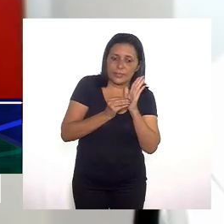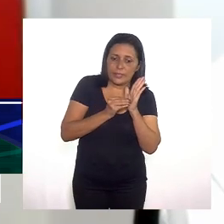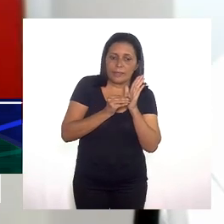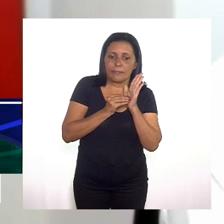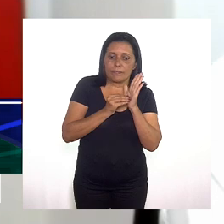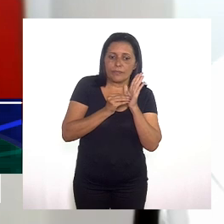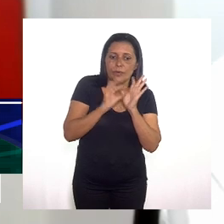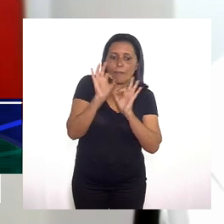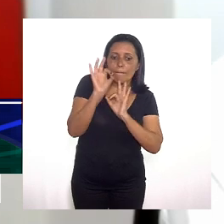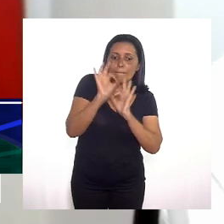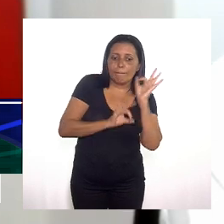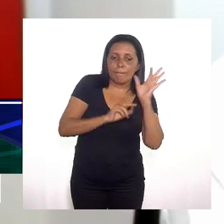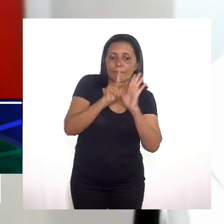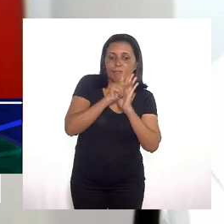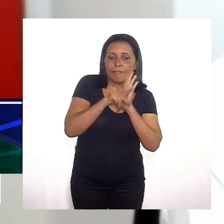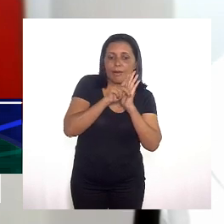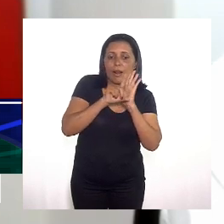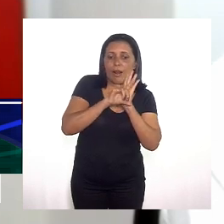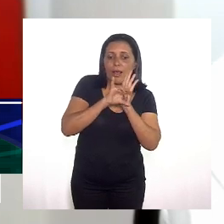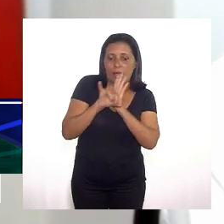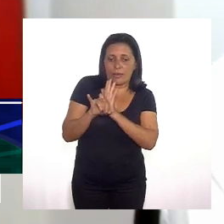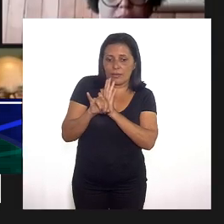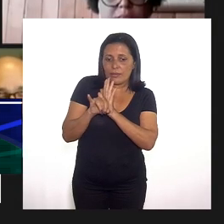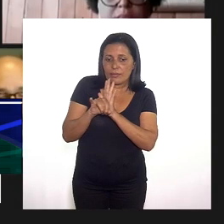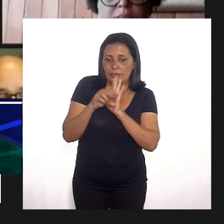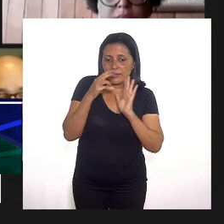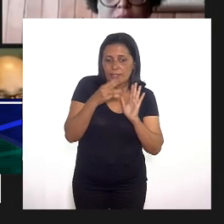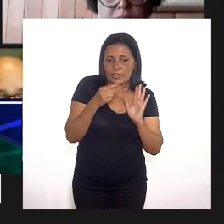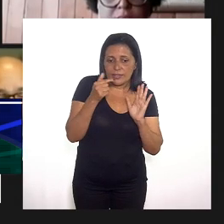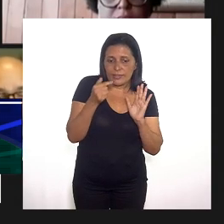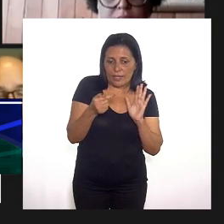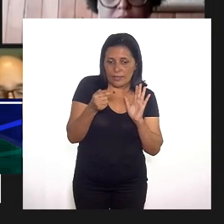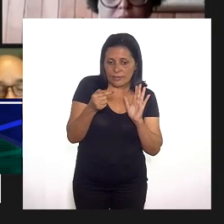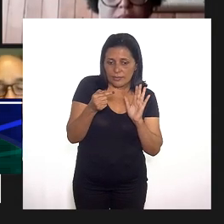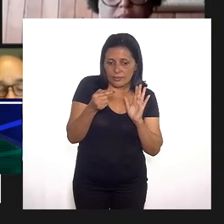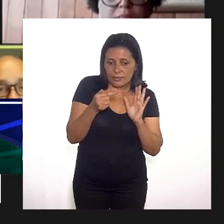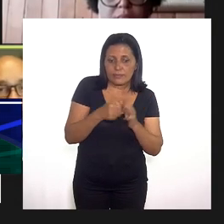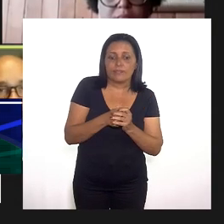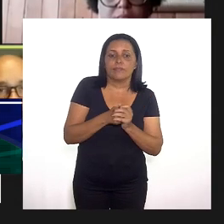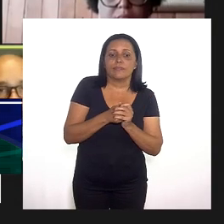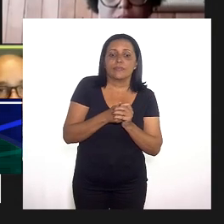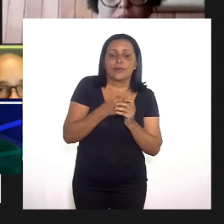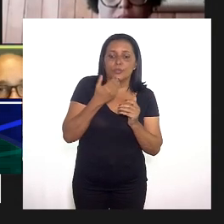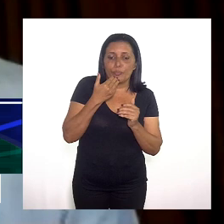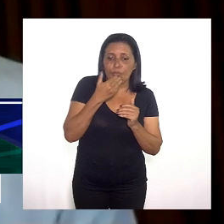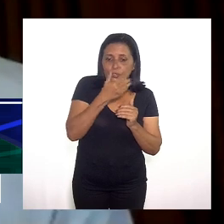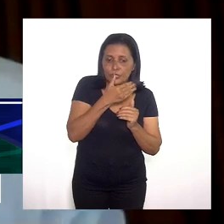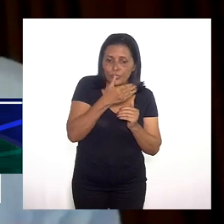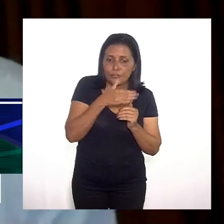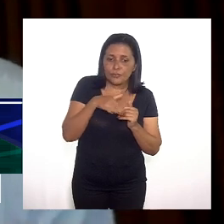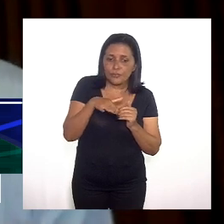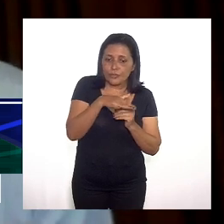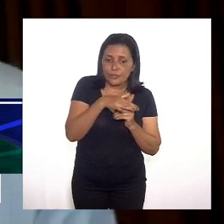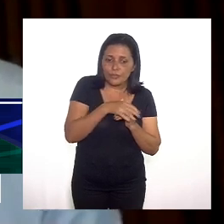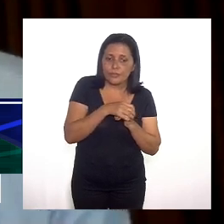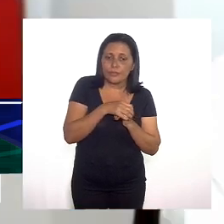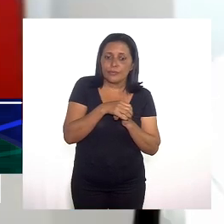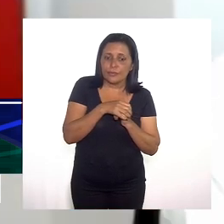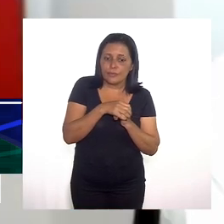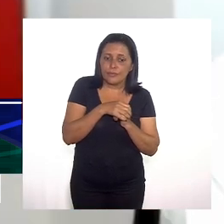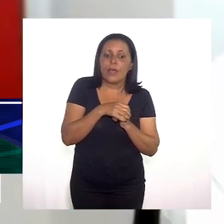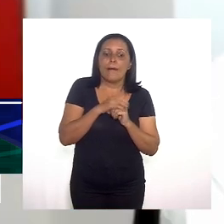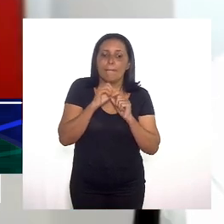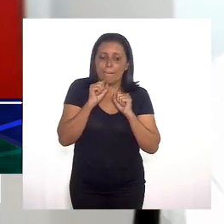Ela tem que emendar o projeto, a lei lá, o 3766. Então, eu queria pedir a Vossa Excelência que remeta. Vossa Excelência pode fazer